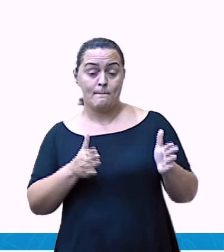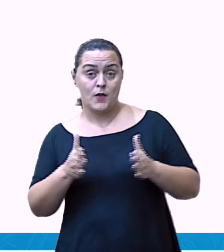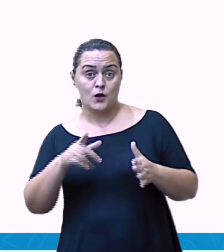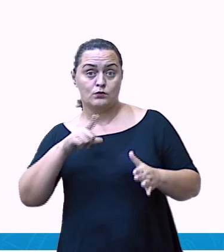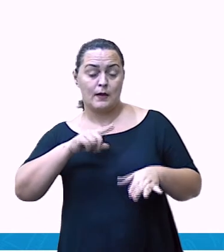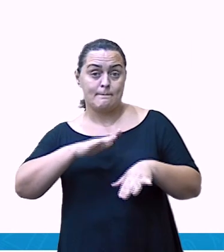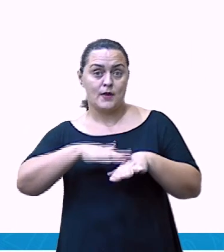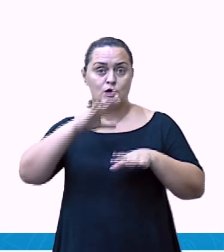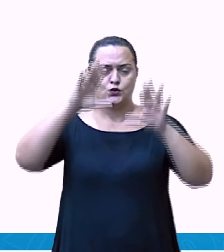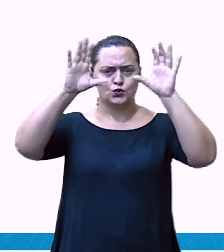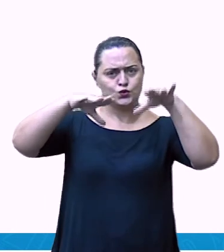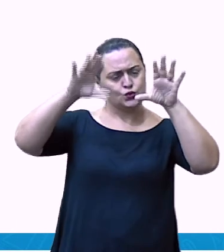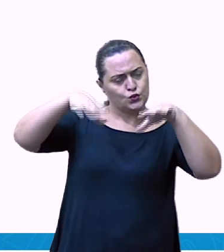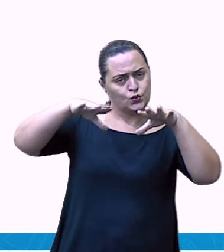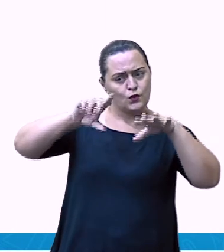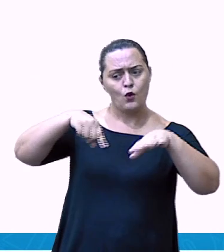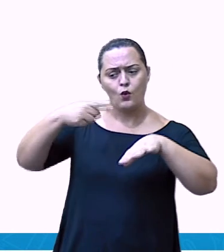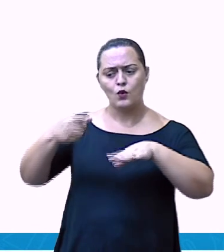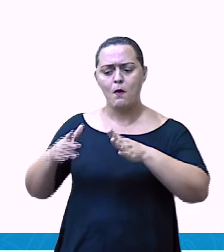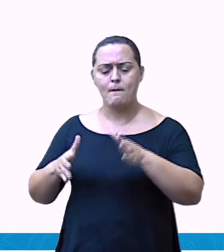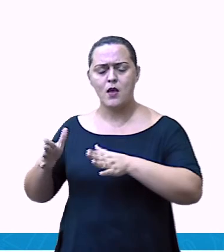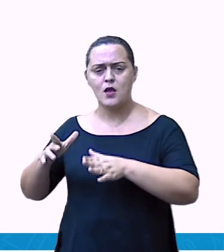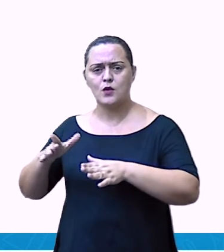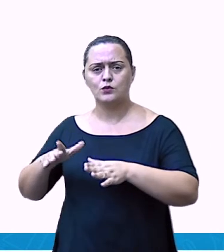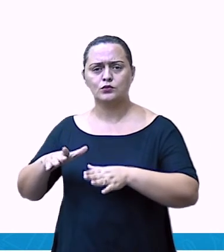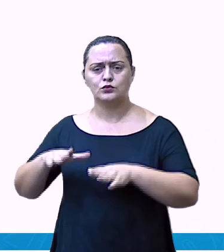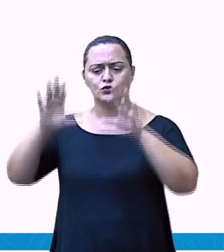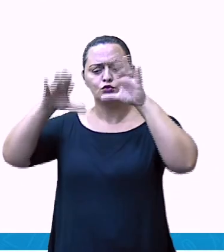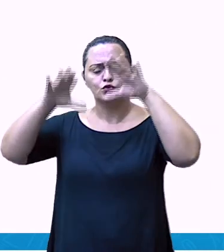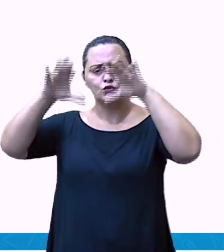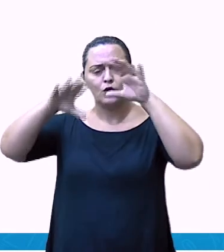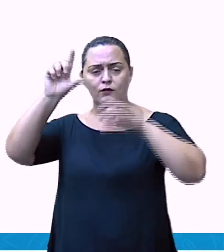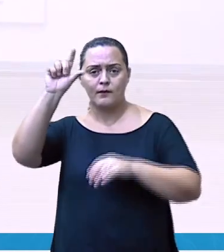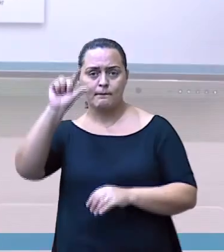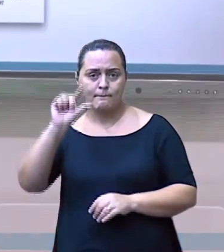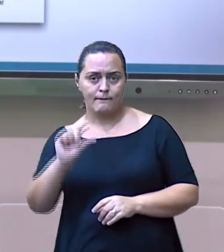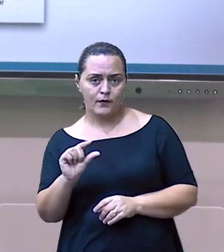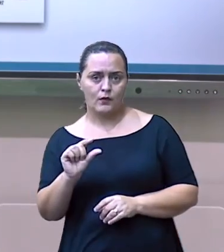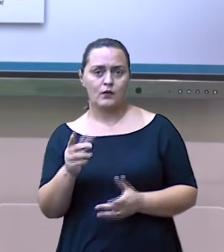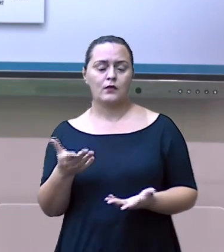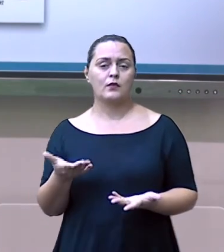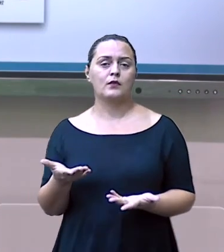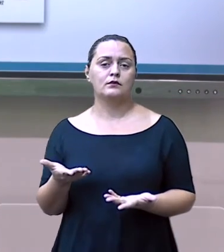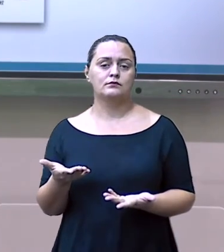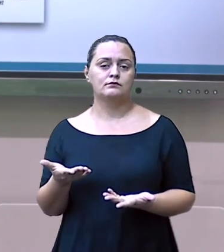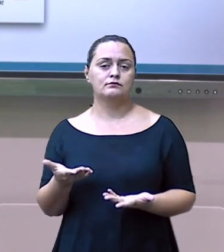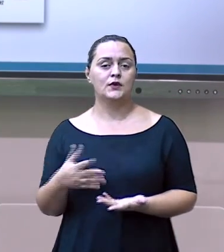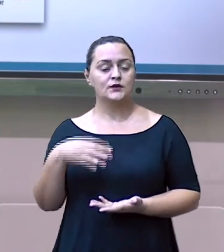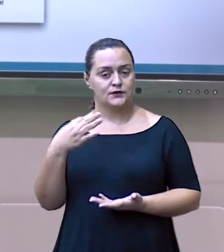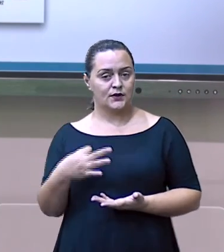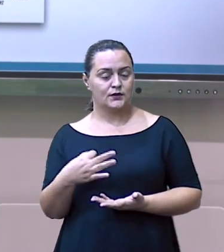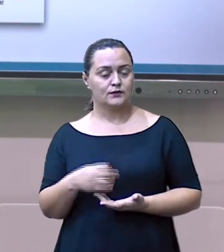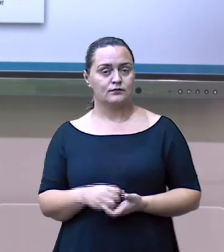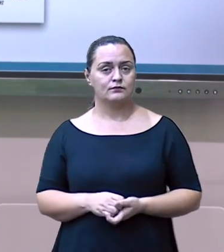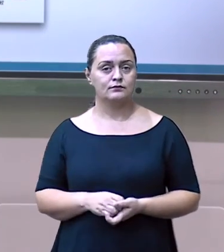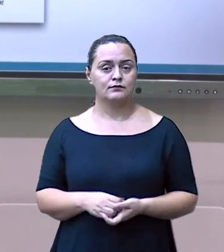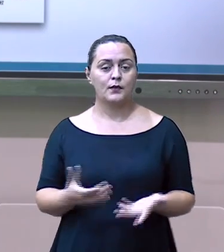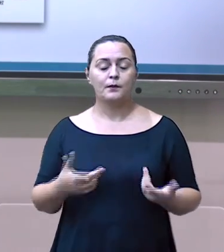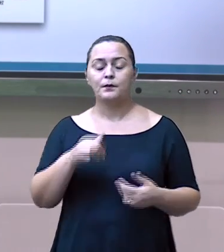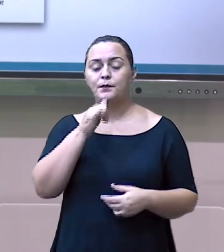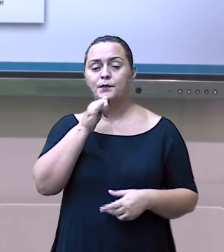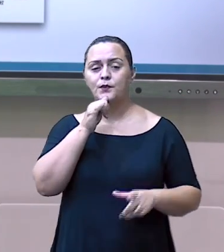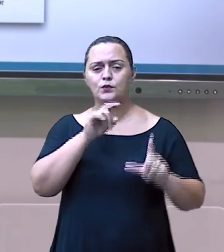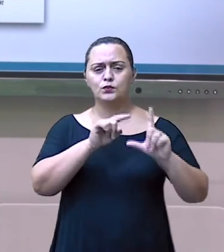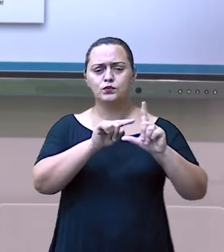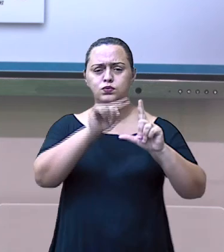no clima tropical, ela é alta, ela é uma temperatura. No inverno, a sua queda não